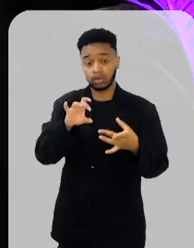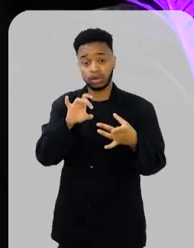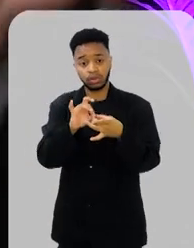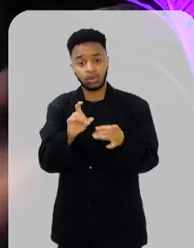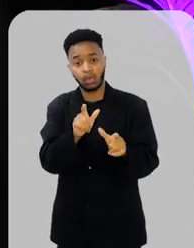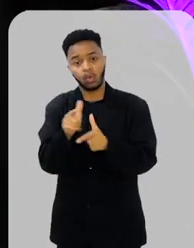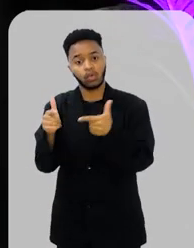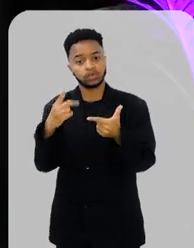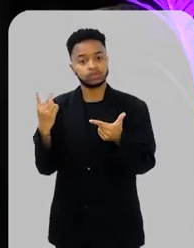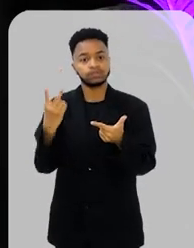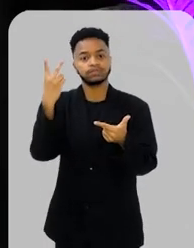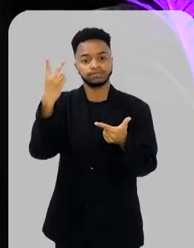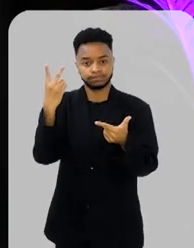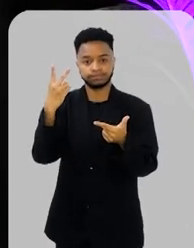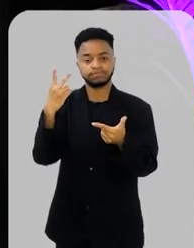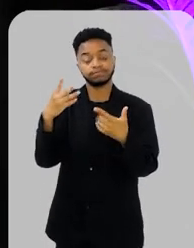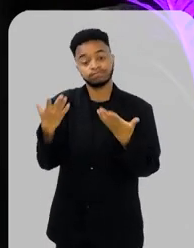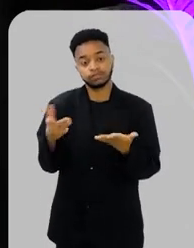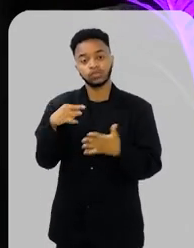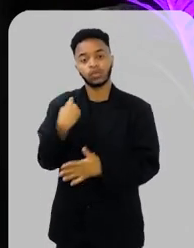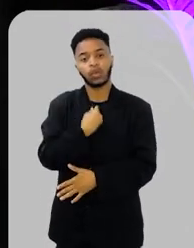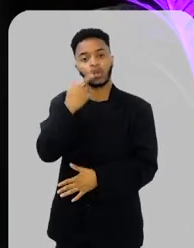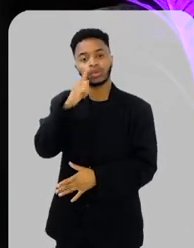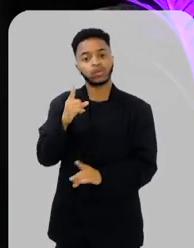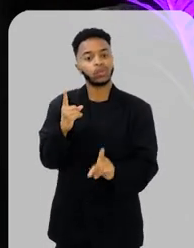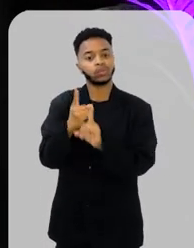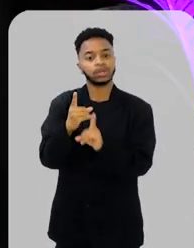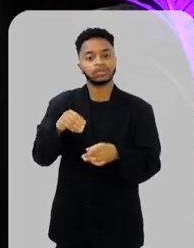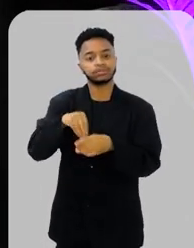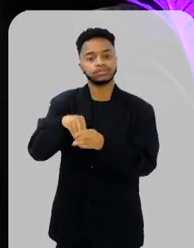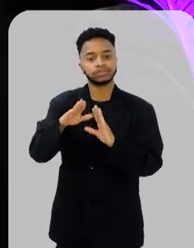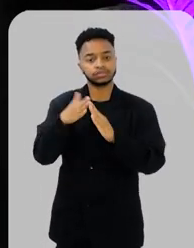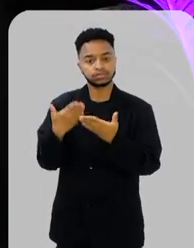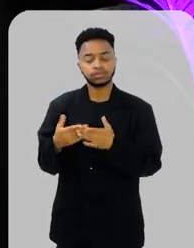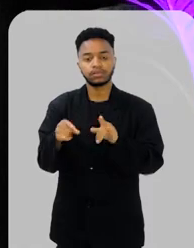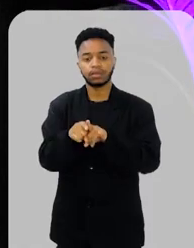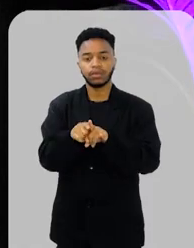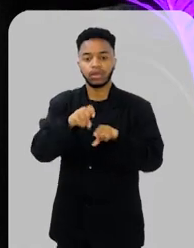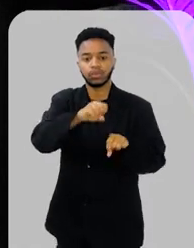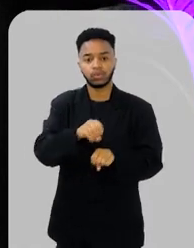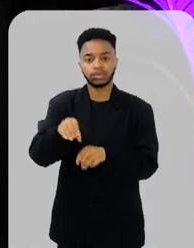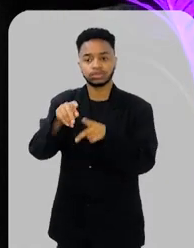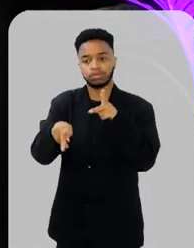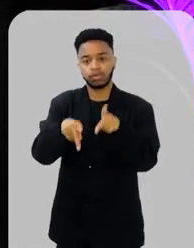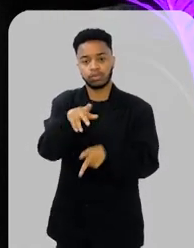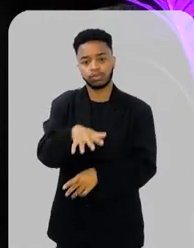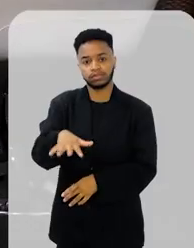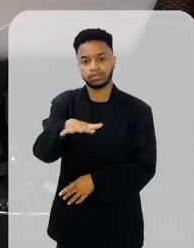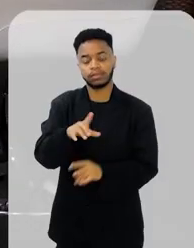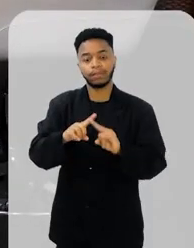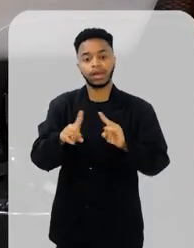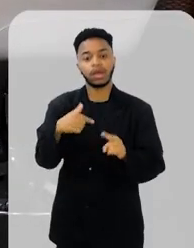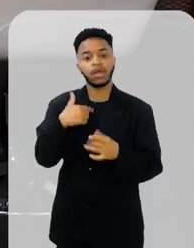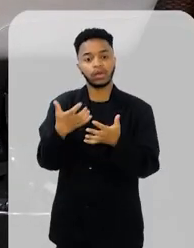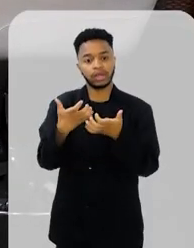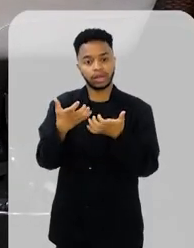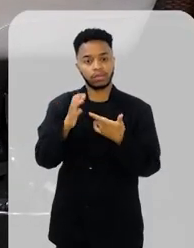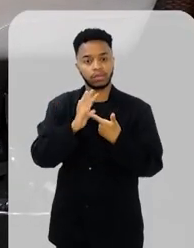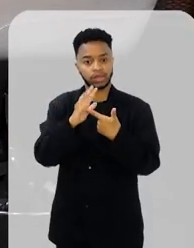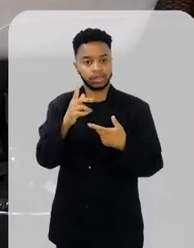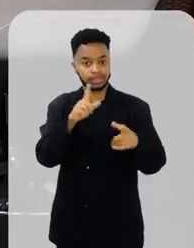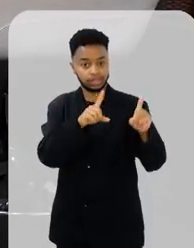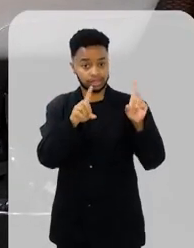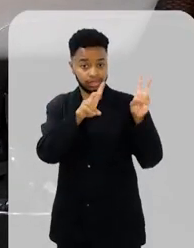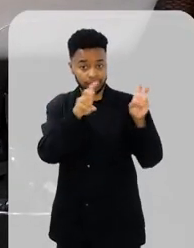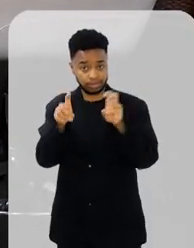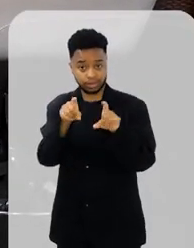cultura, por outros valores que a gente pode encontrar na escola e na educação popular como um todo. Certo. E, Márcia, eu queria também te trazer